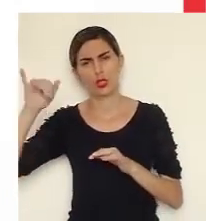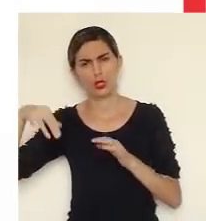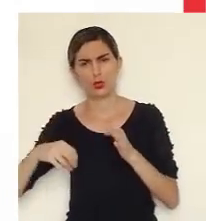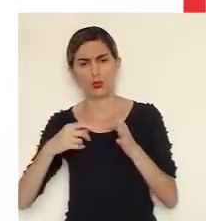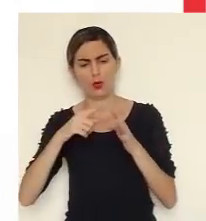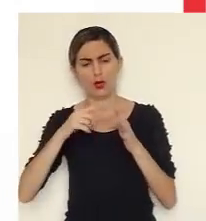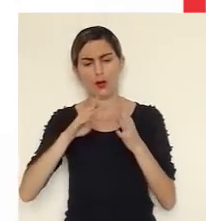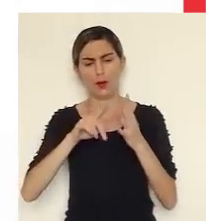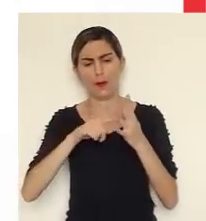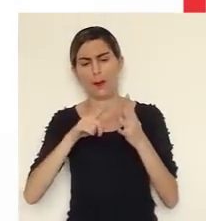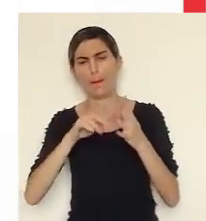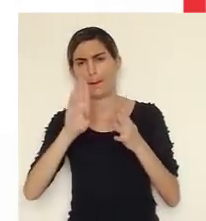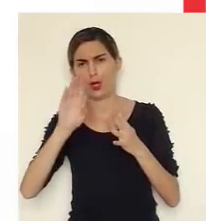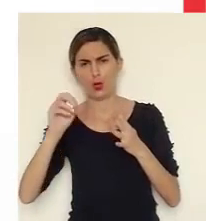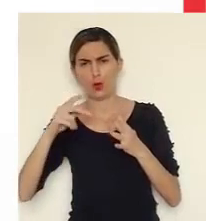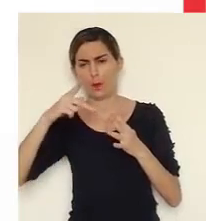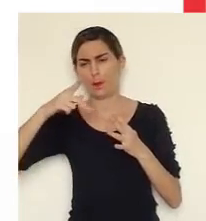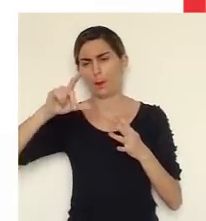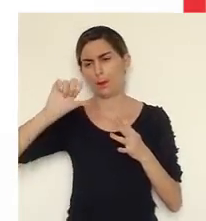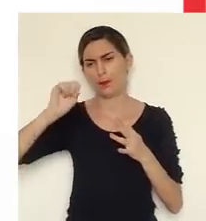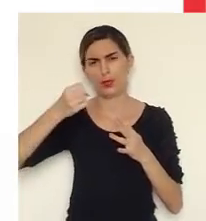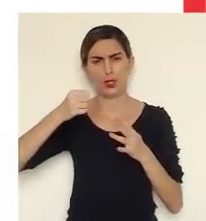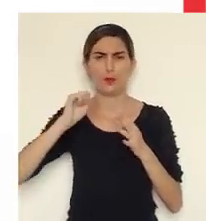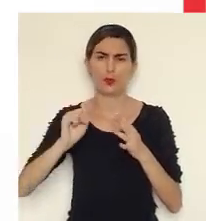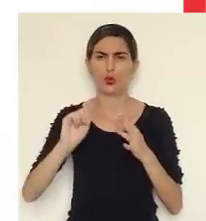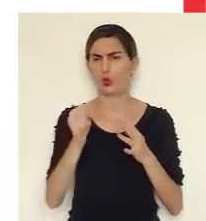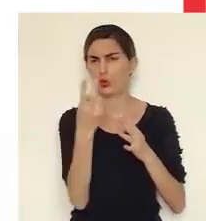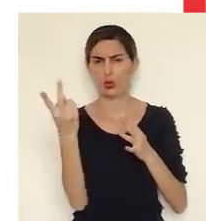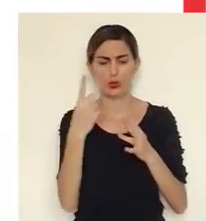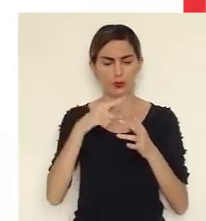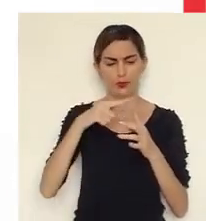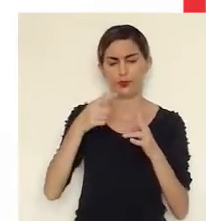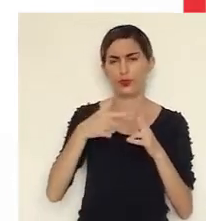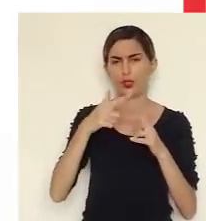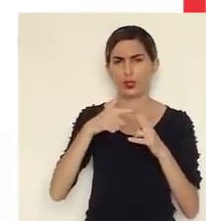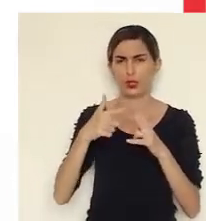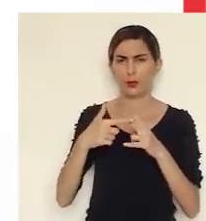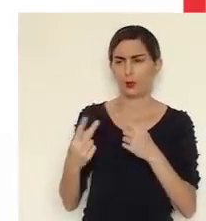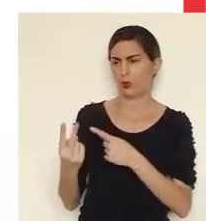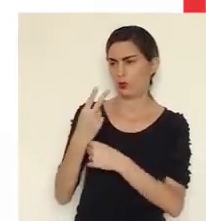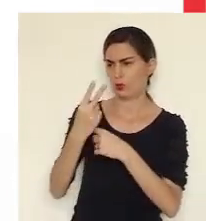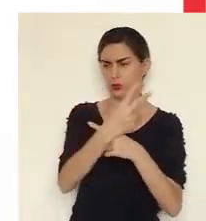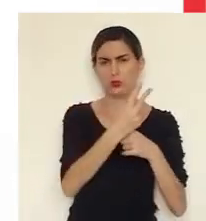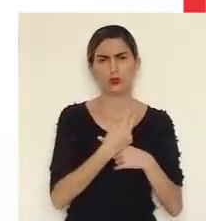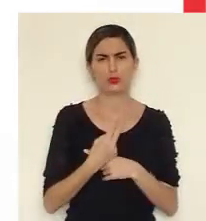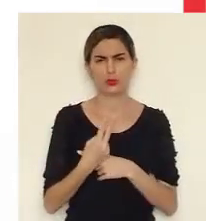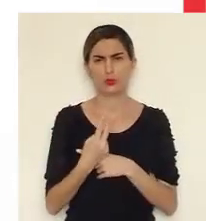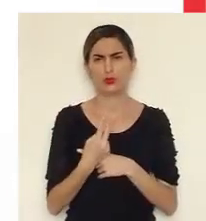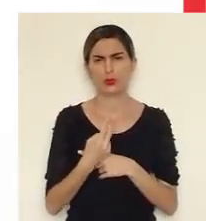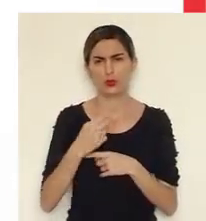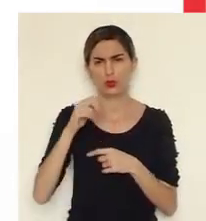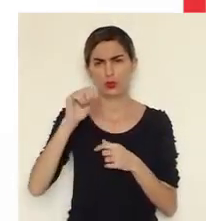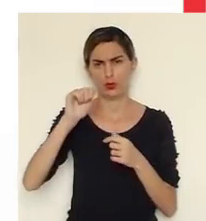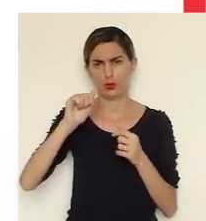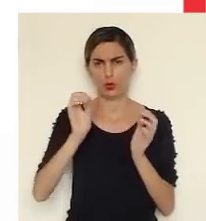sistema ABO, no plasma sanguíneo, pode ou não existir 2 tipos de anticorpos,